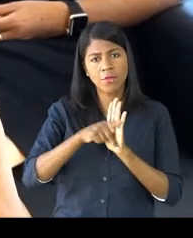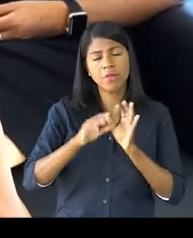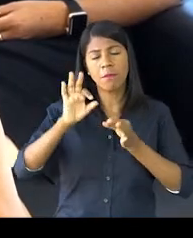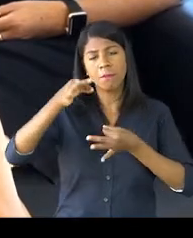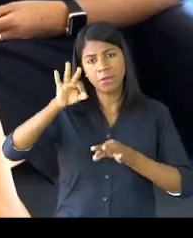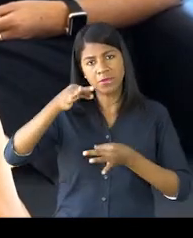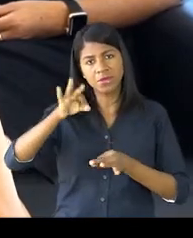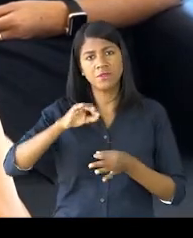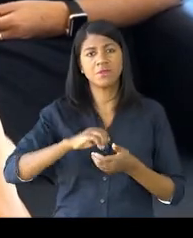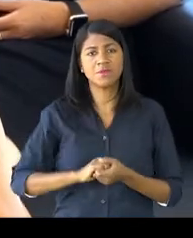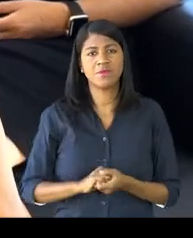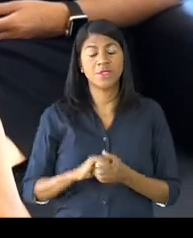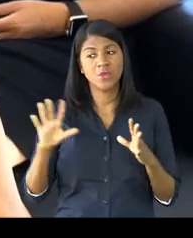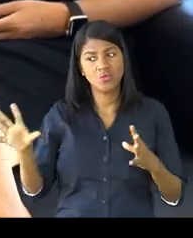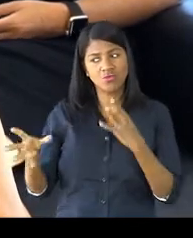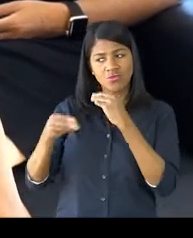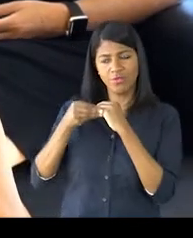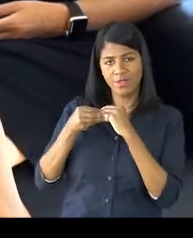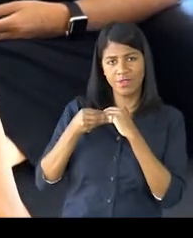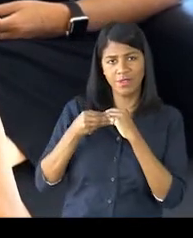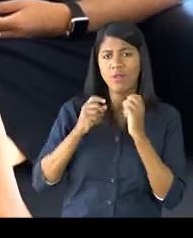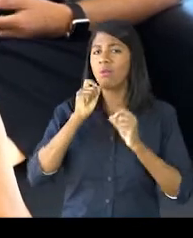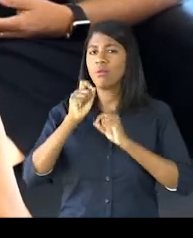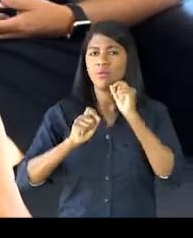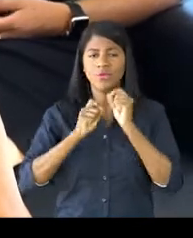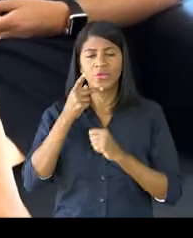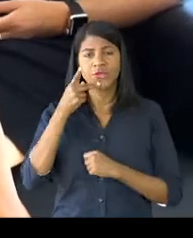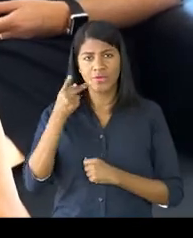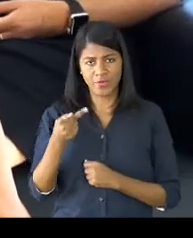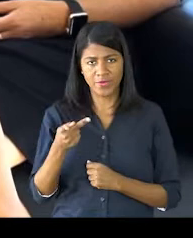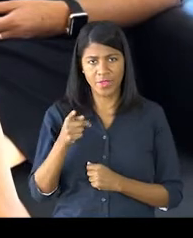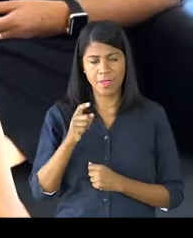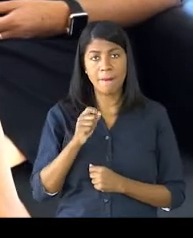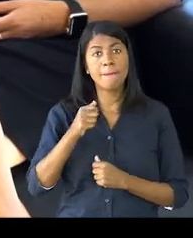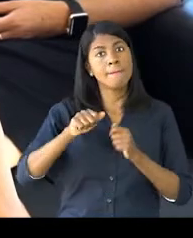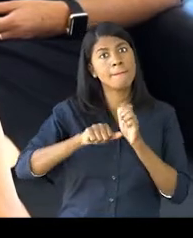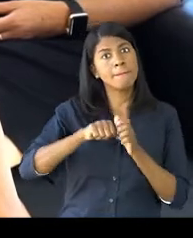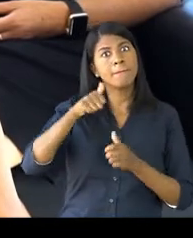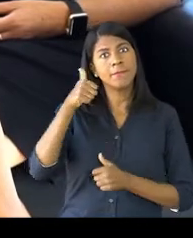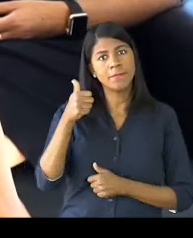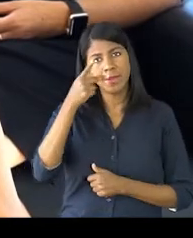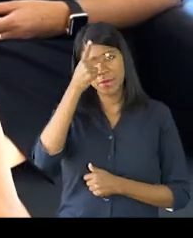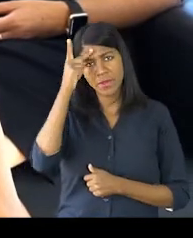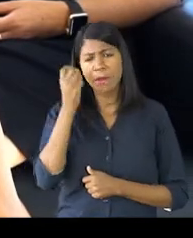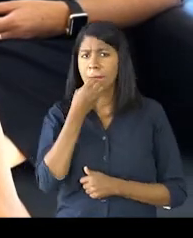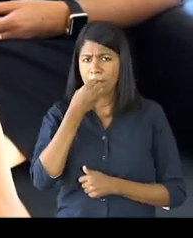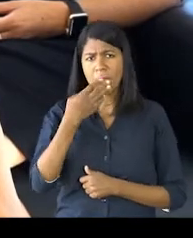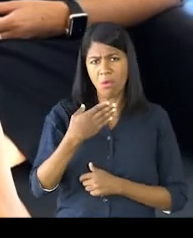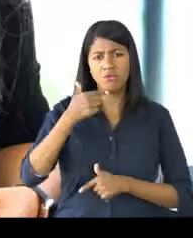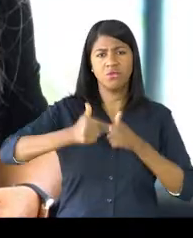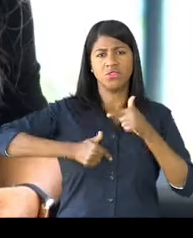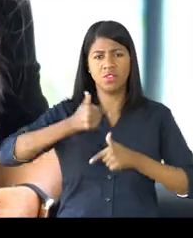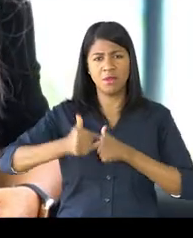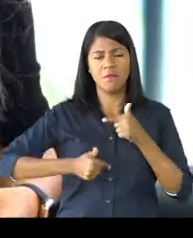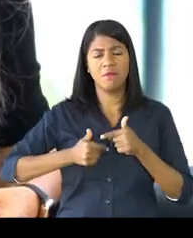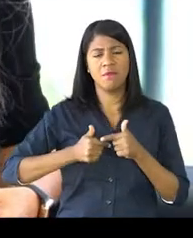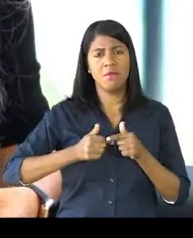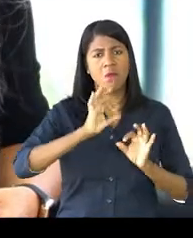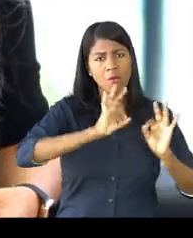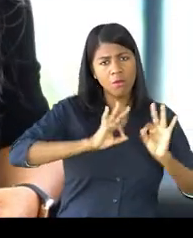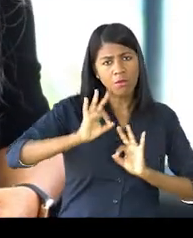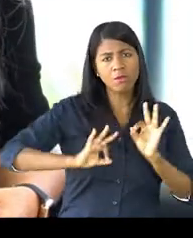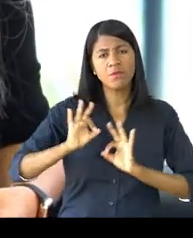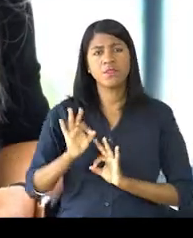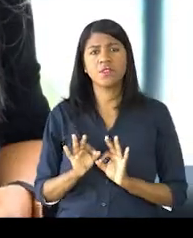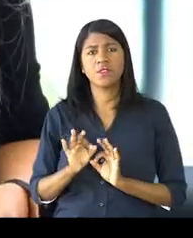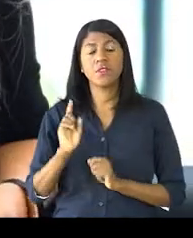que mostra isso. Se eu consigo sintetizar, você falou, primeiro, você buscou, né, talentos para poder